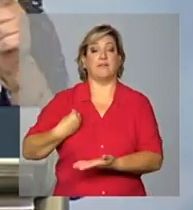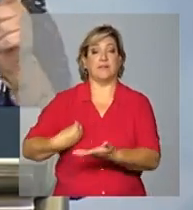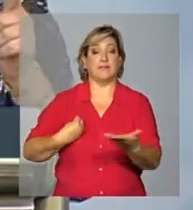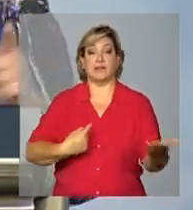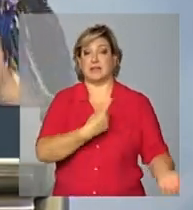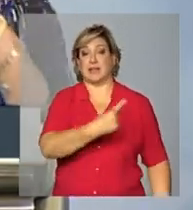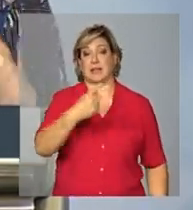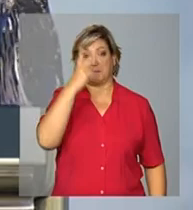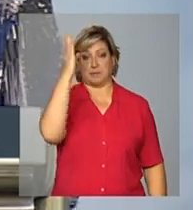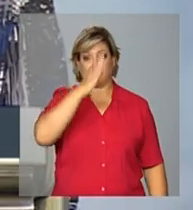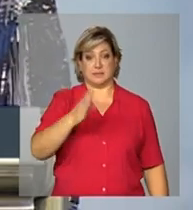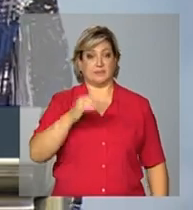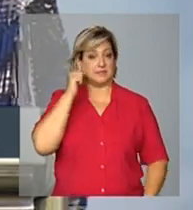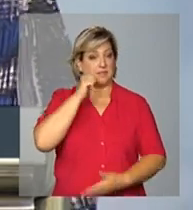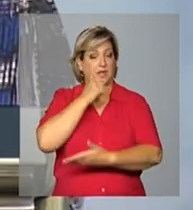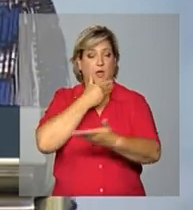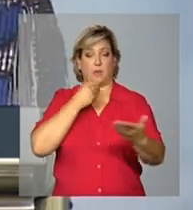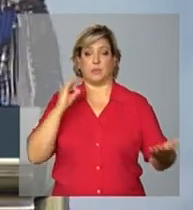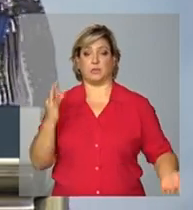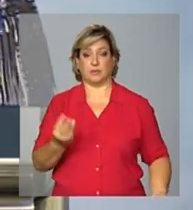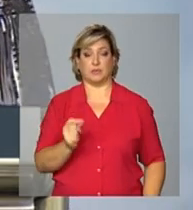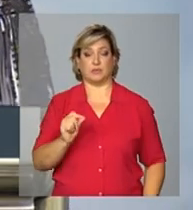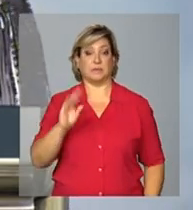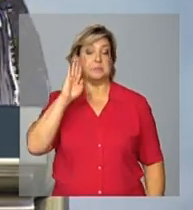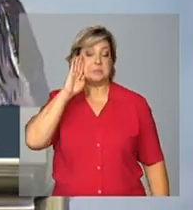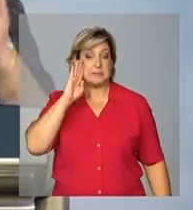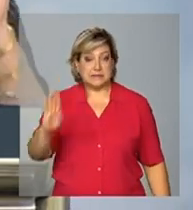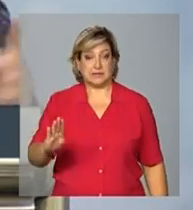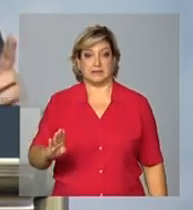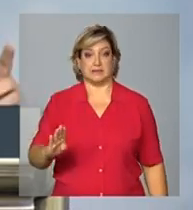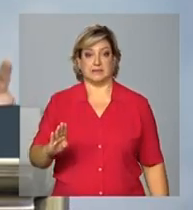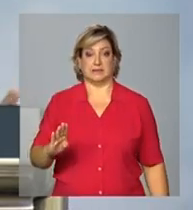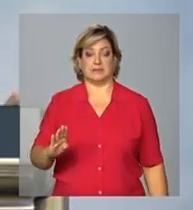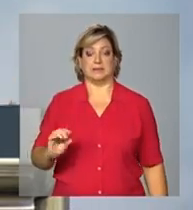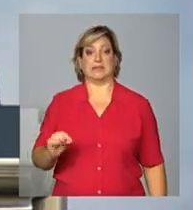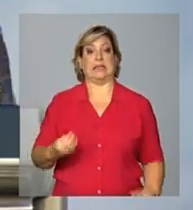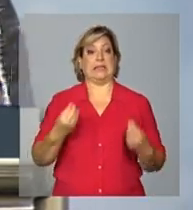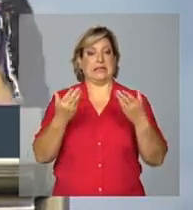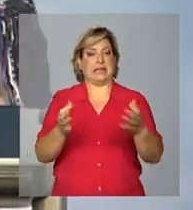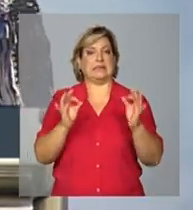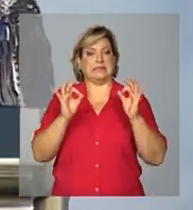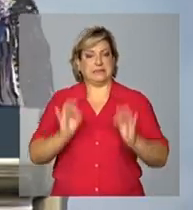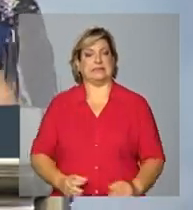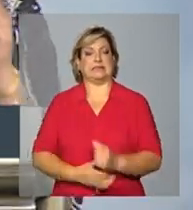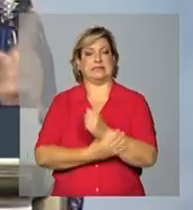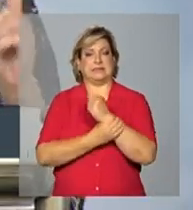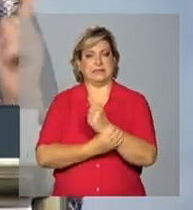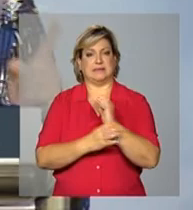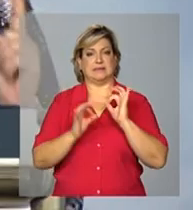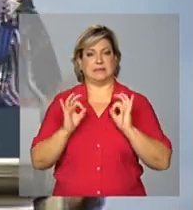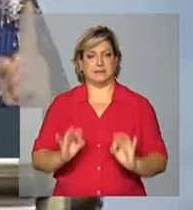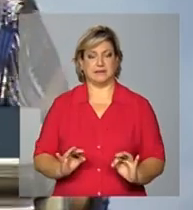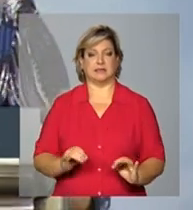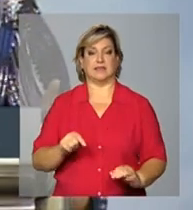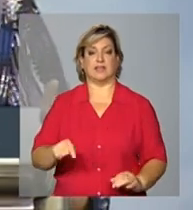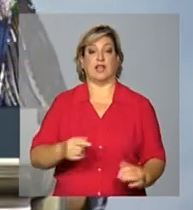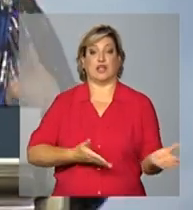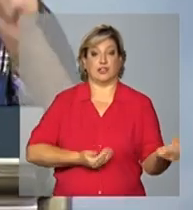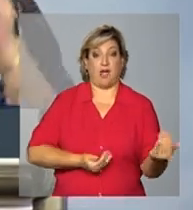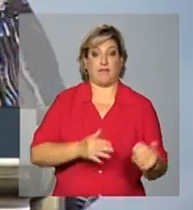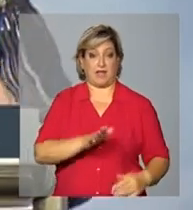cada brasileiro, de cada brasileira. Sobretudo, para assegurar que os jovens e as crianças desse